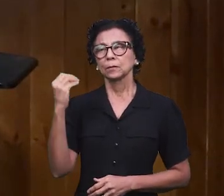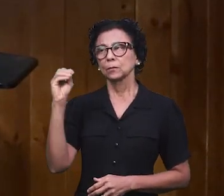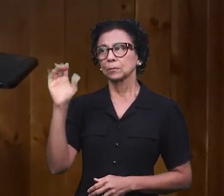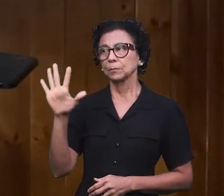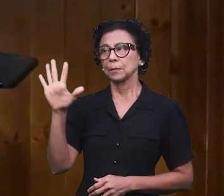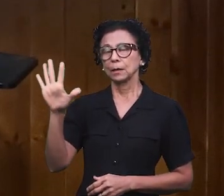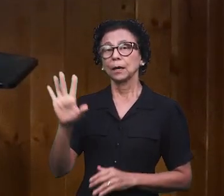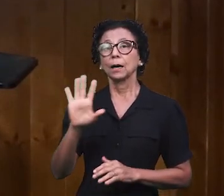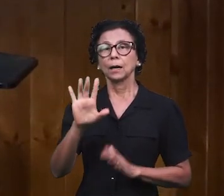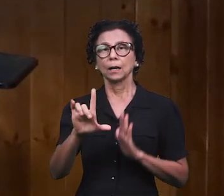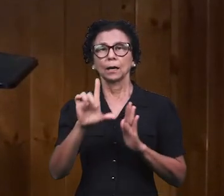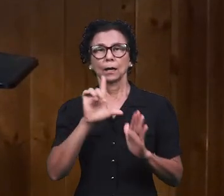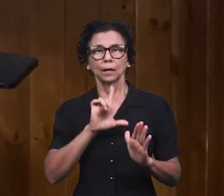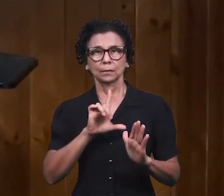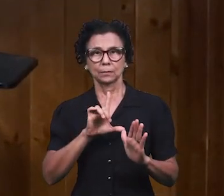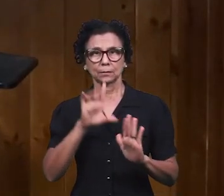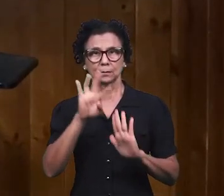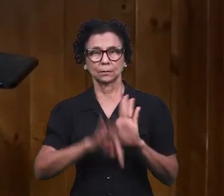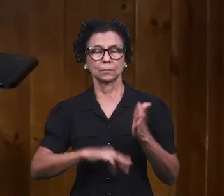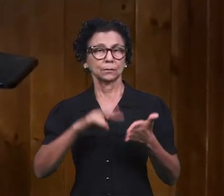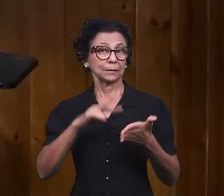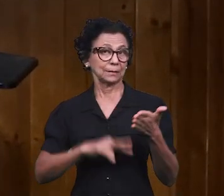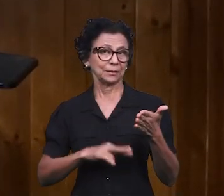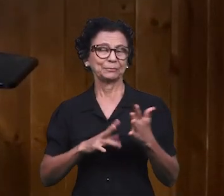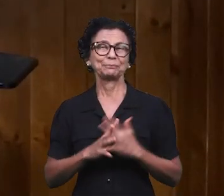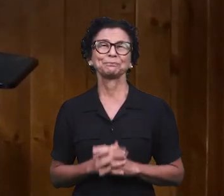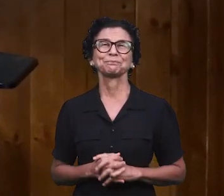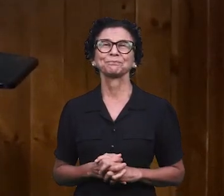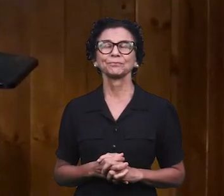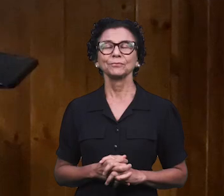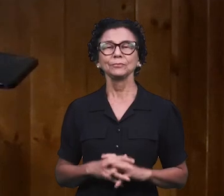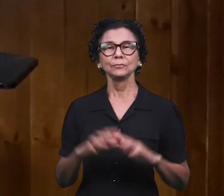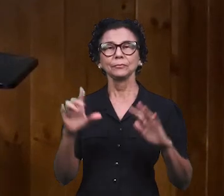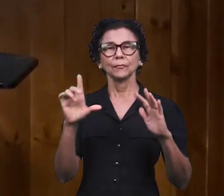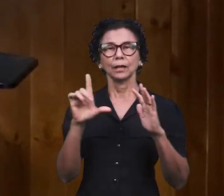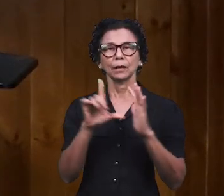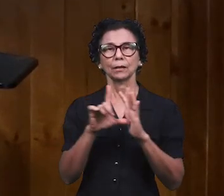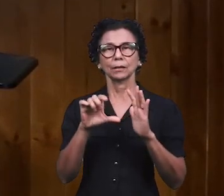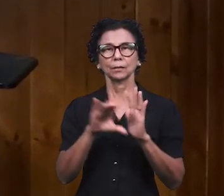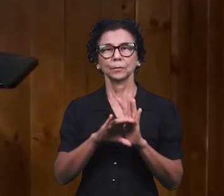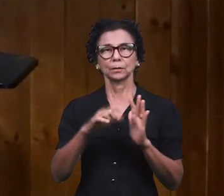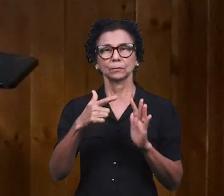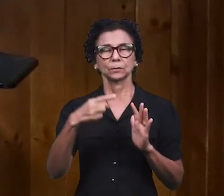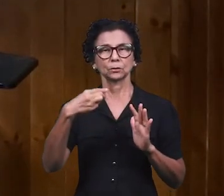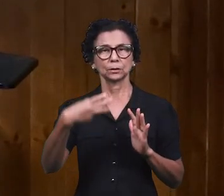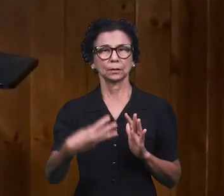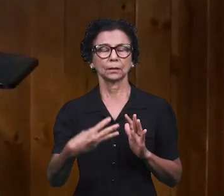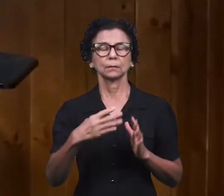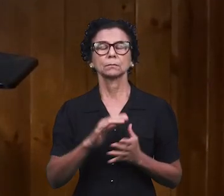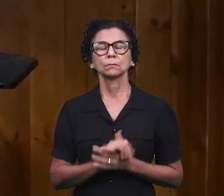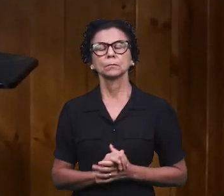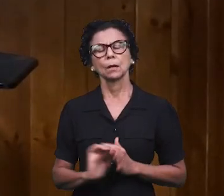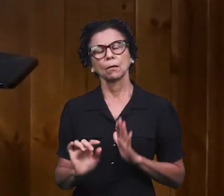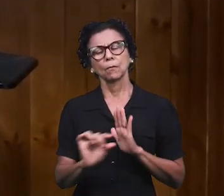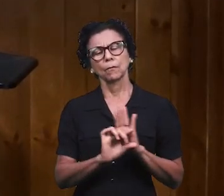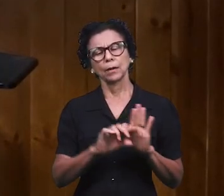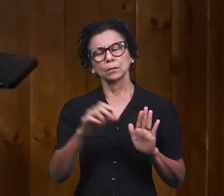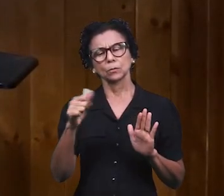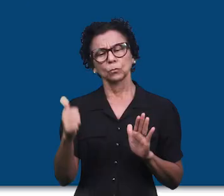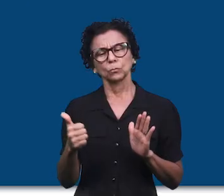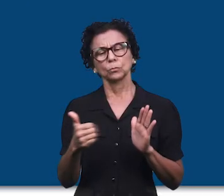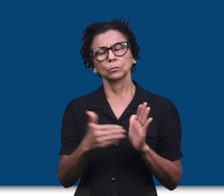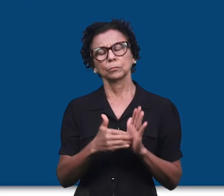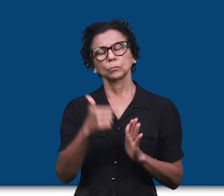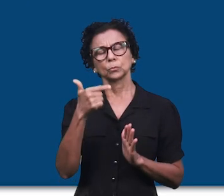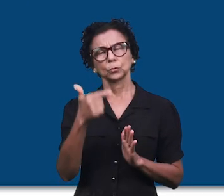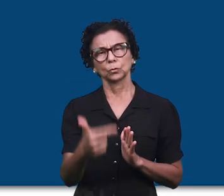do quadro, eu quero ler o texto que está em Levítico, capítulo 23, nos versos 1 e 2.